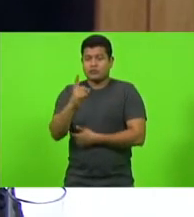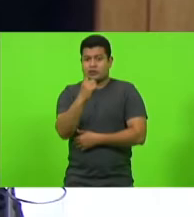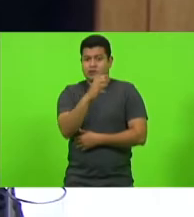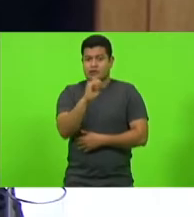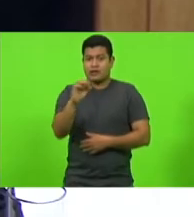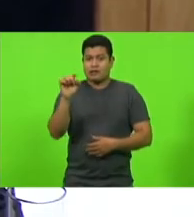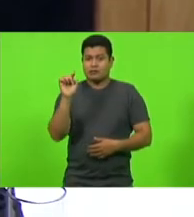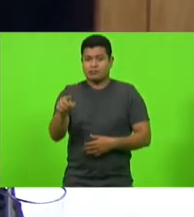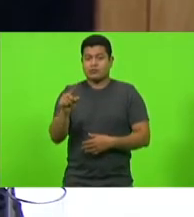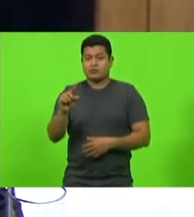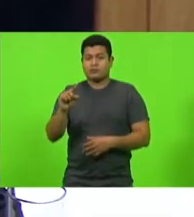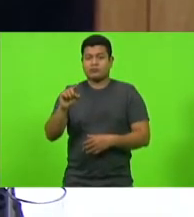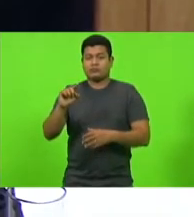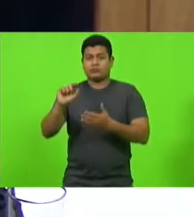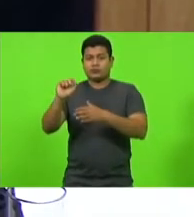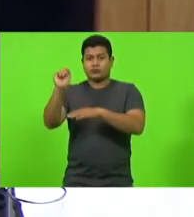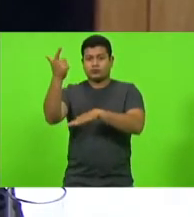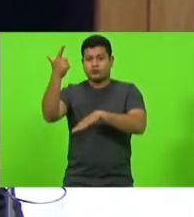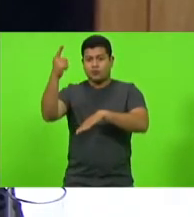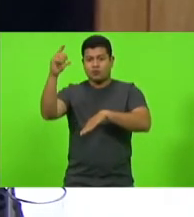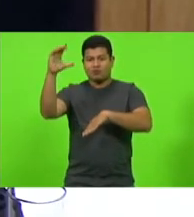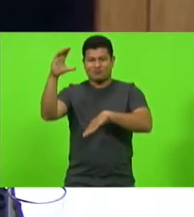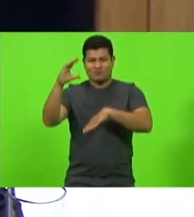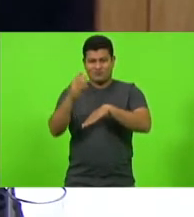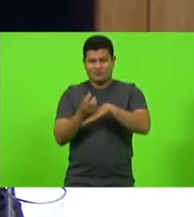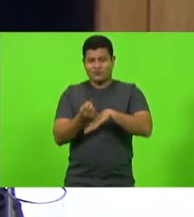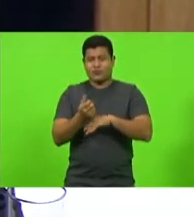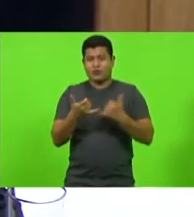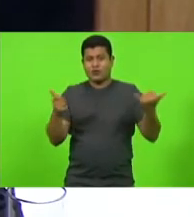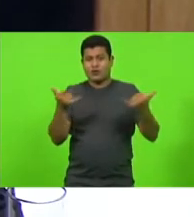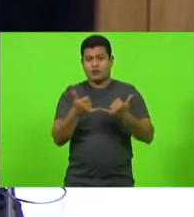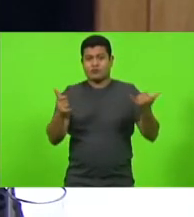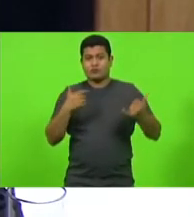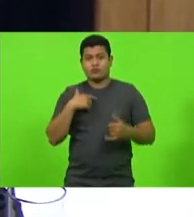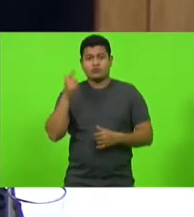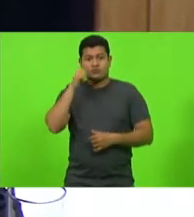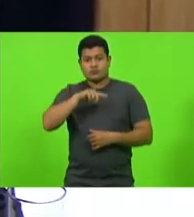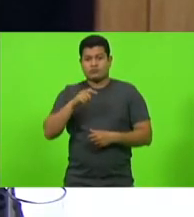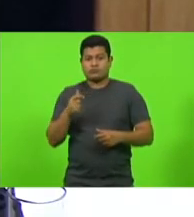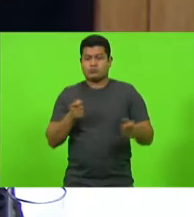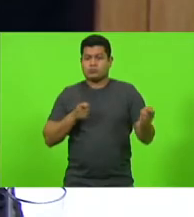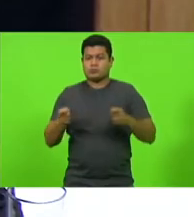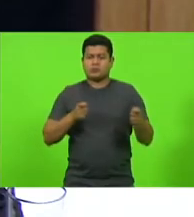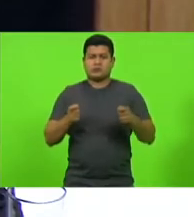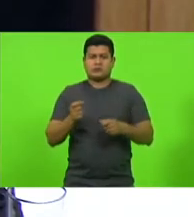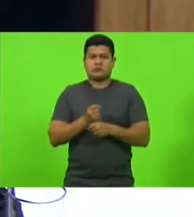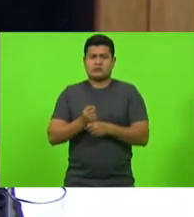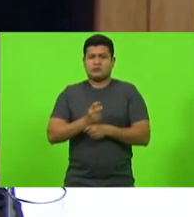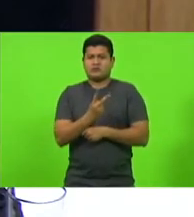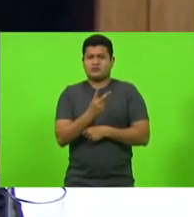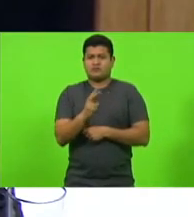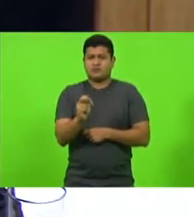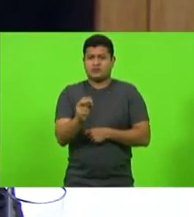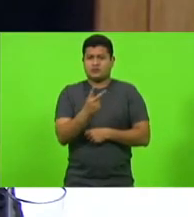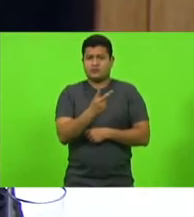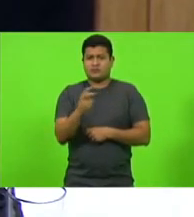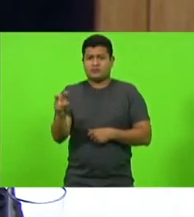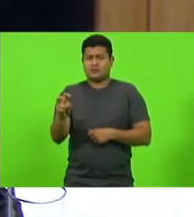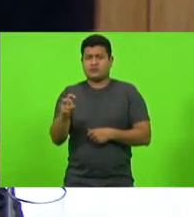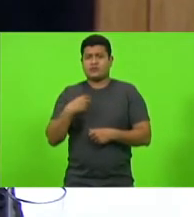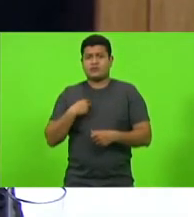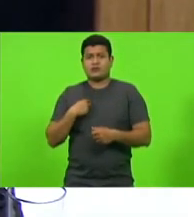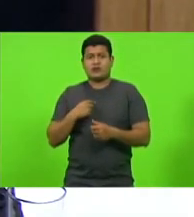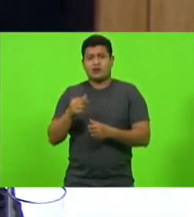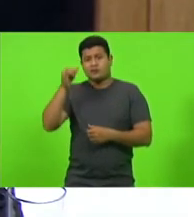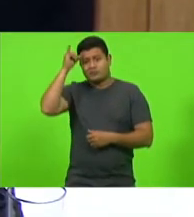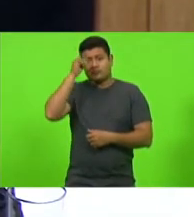energia solar, uma economia de, no mínimo, de 20 a 25 anos, economizando e não pagando para a Celesc. E